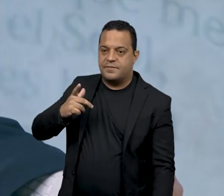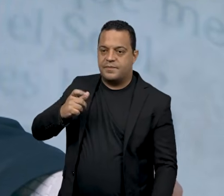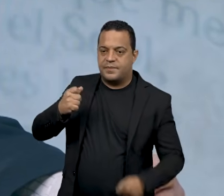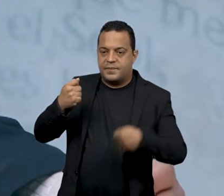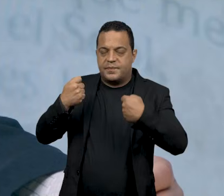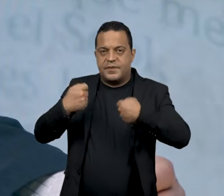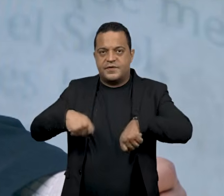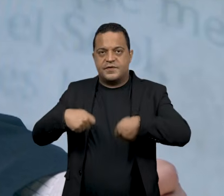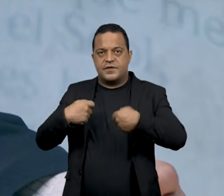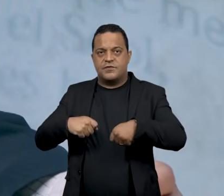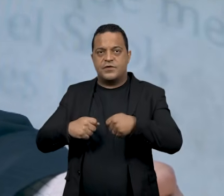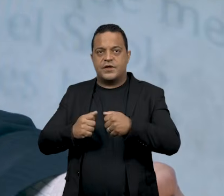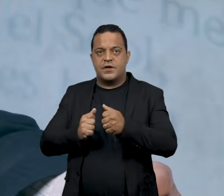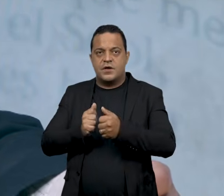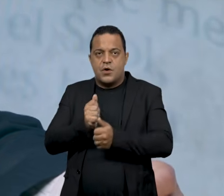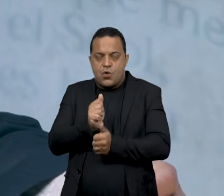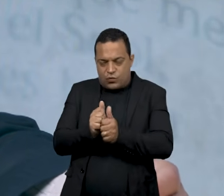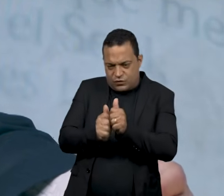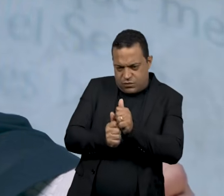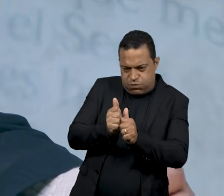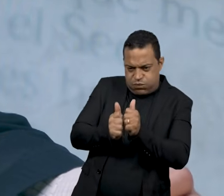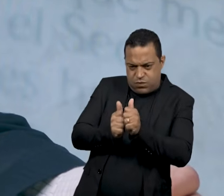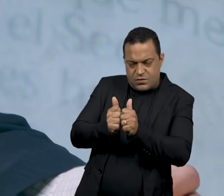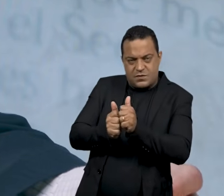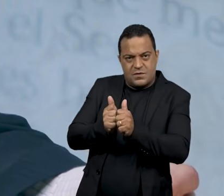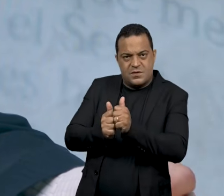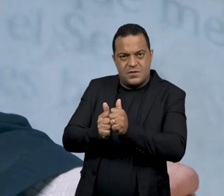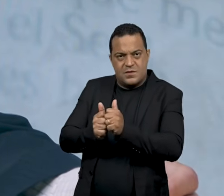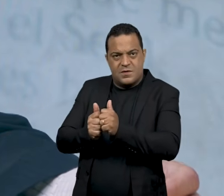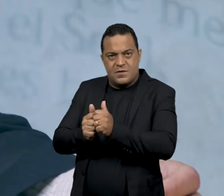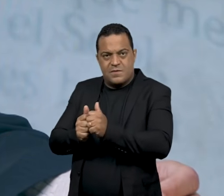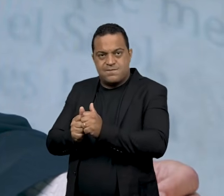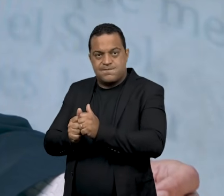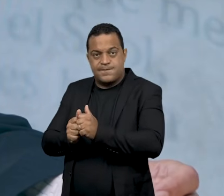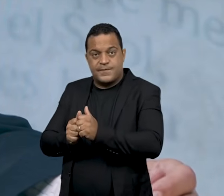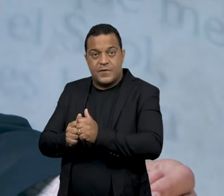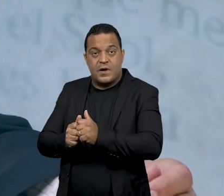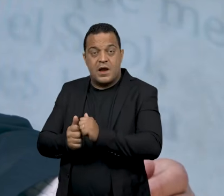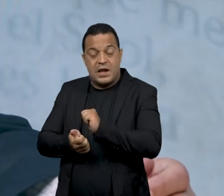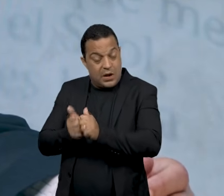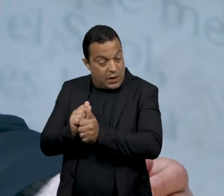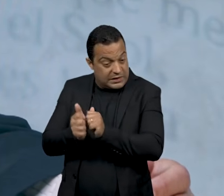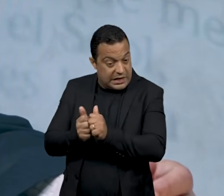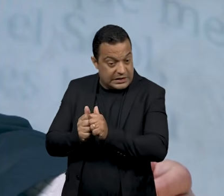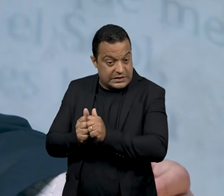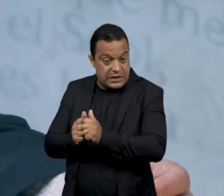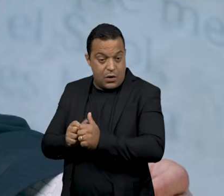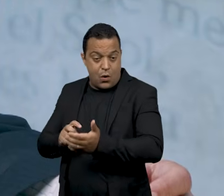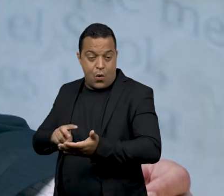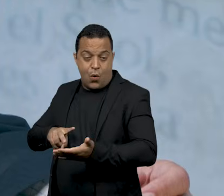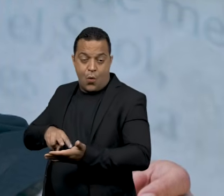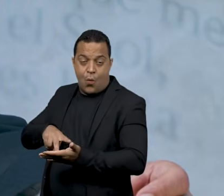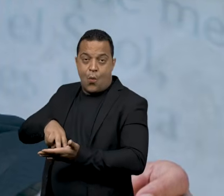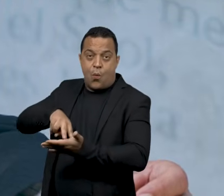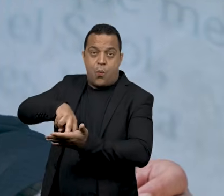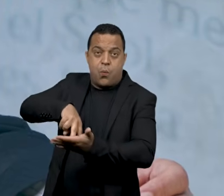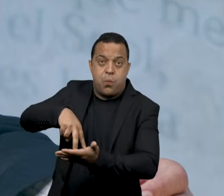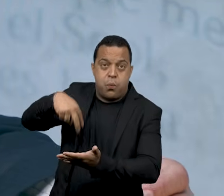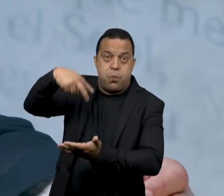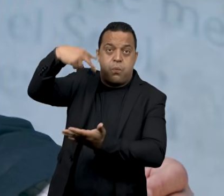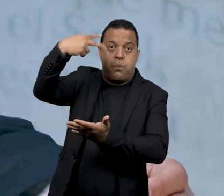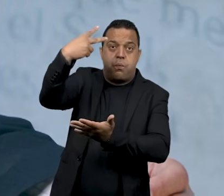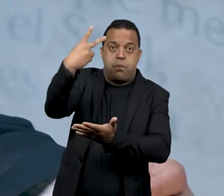preparou para uma competição em um grande estádio que ele ia saltar. Ele era um atleta de